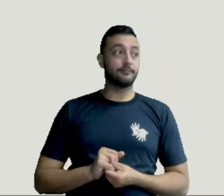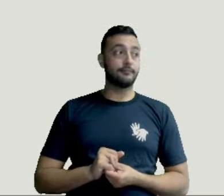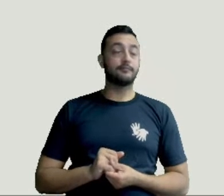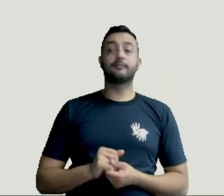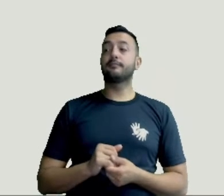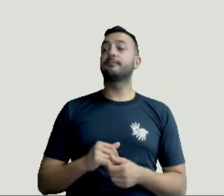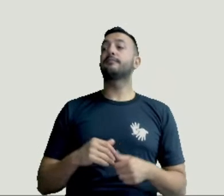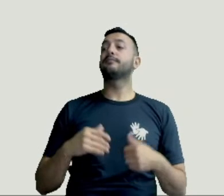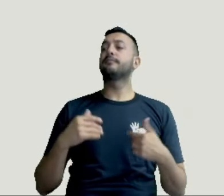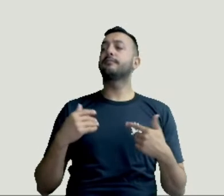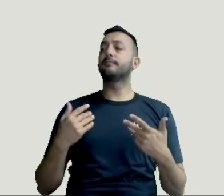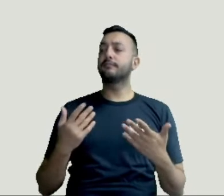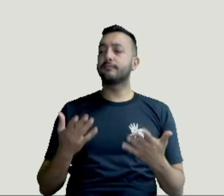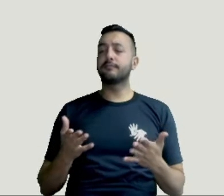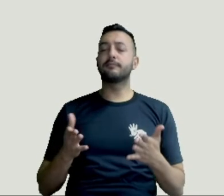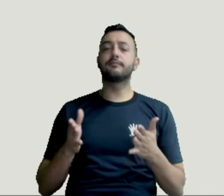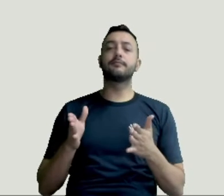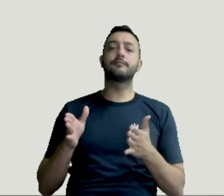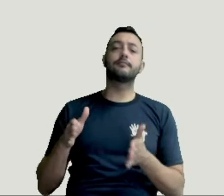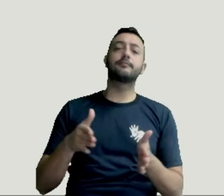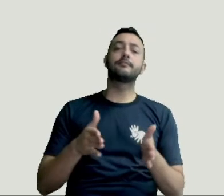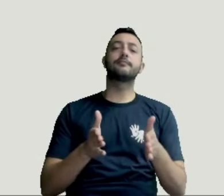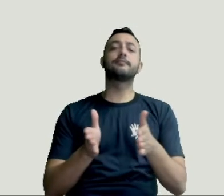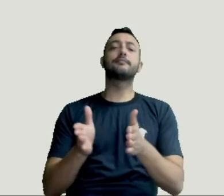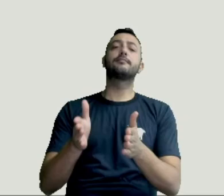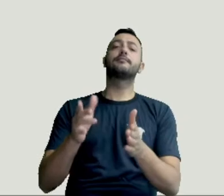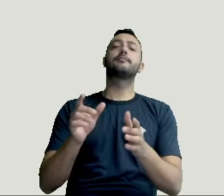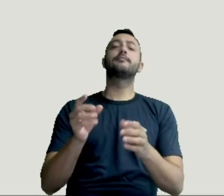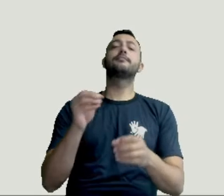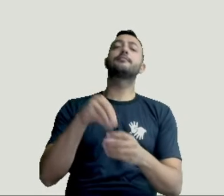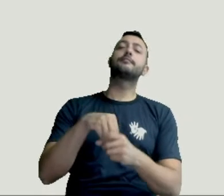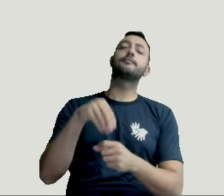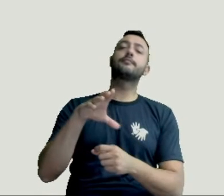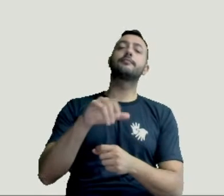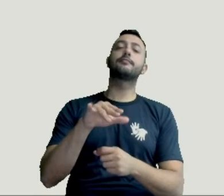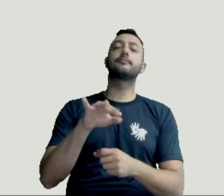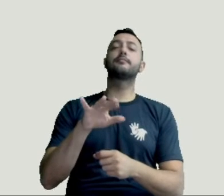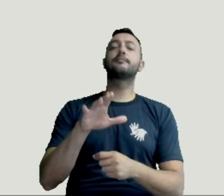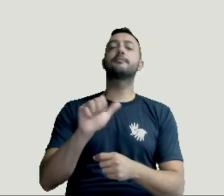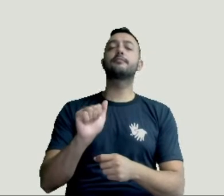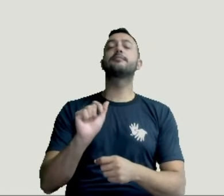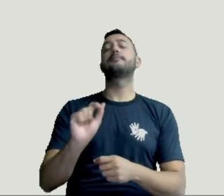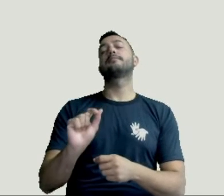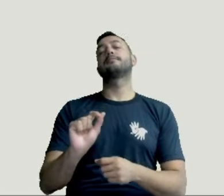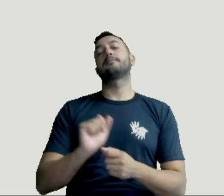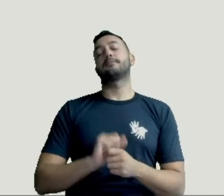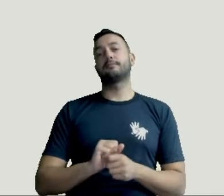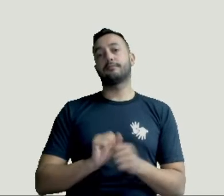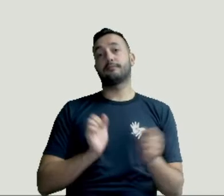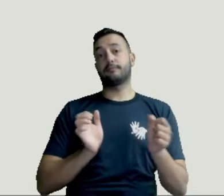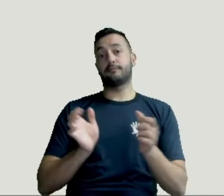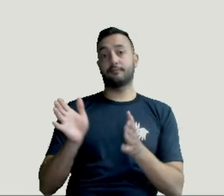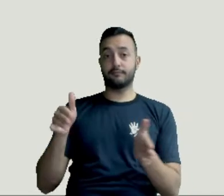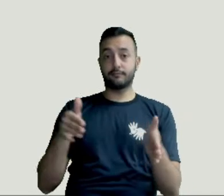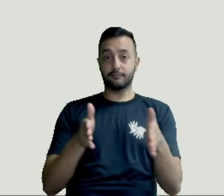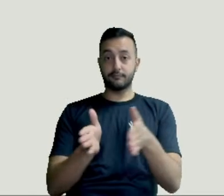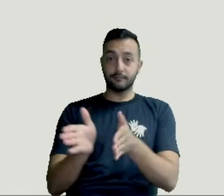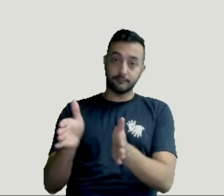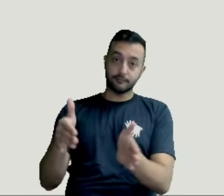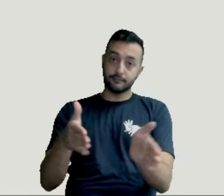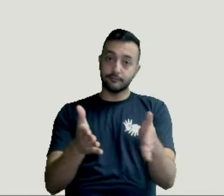E o que é uma trajetória dentro da cinemática? Olha, a trajetória é o